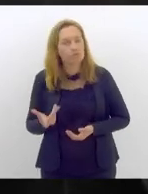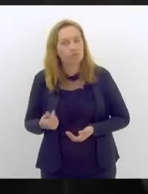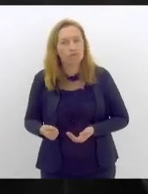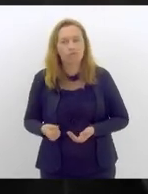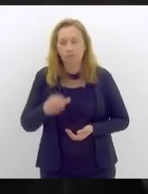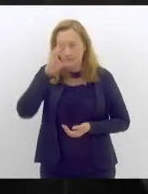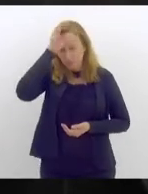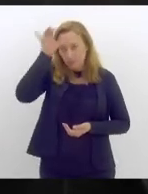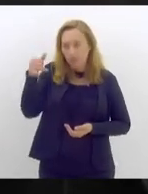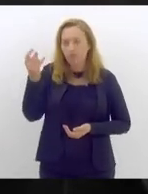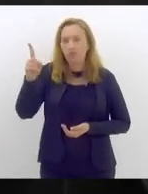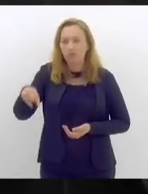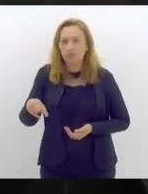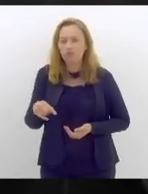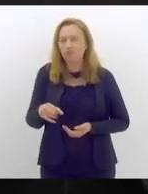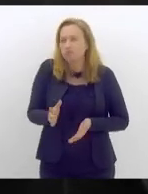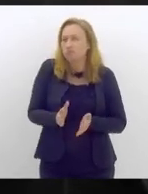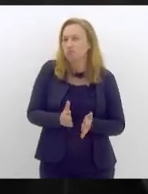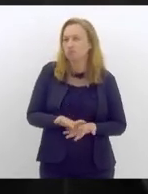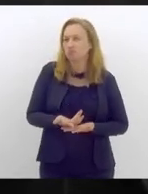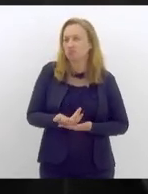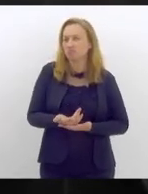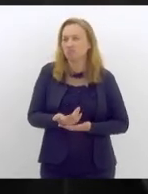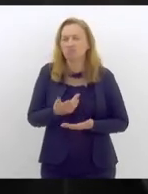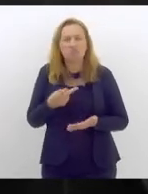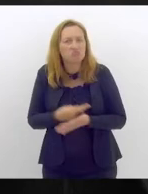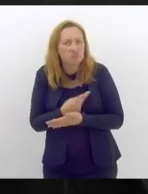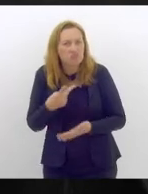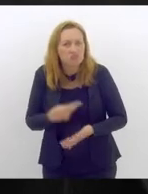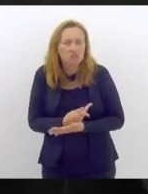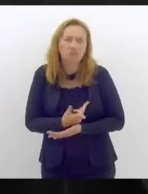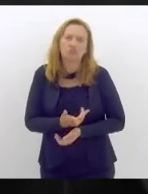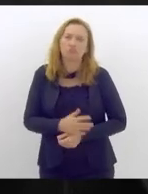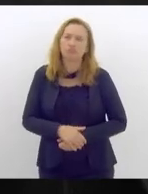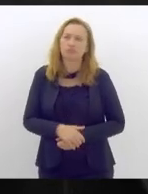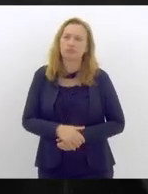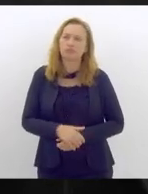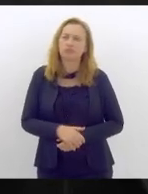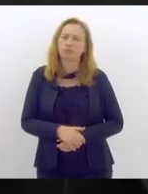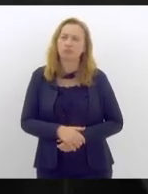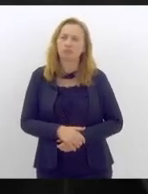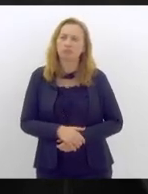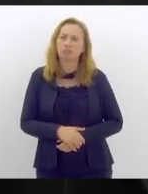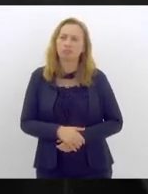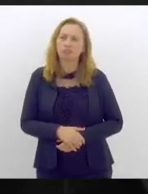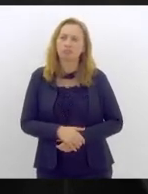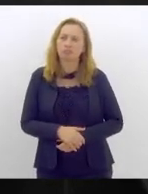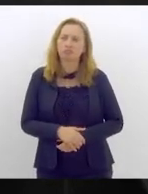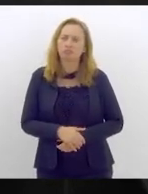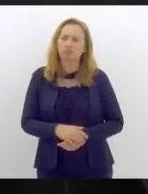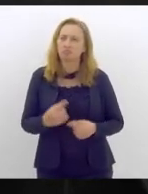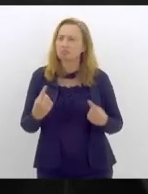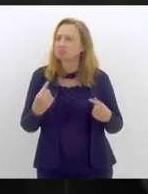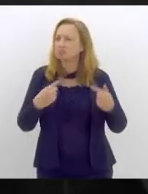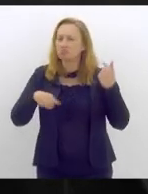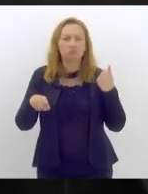grosseira chula ofensiva rasteira totalmente incompatível